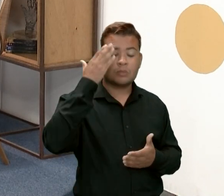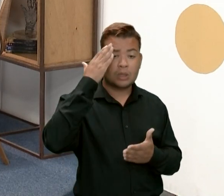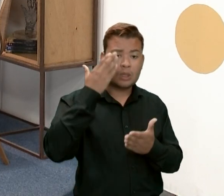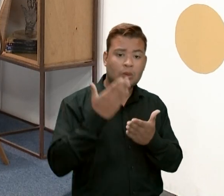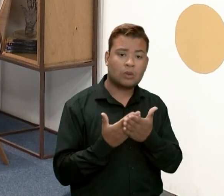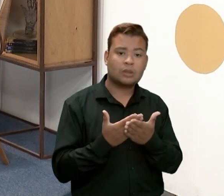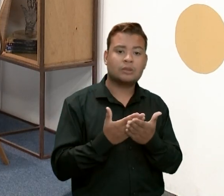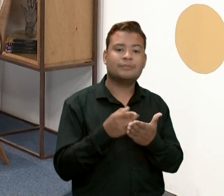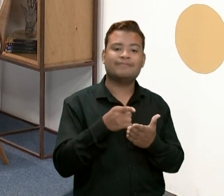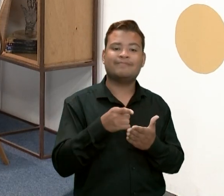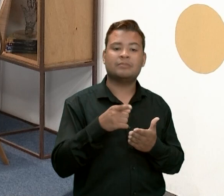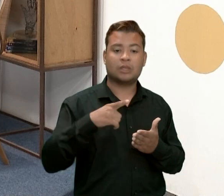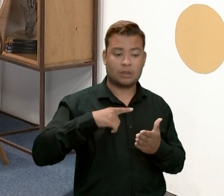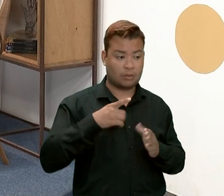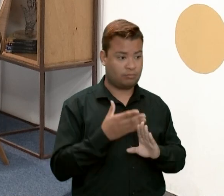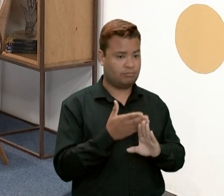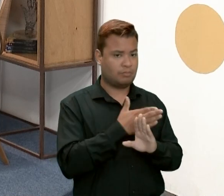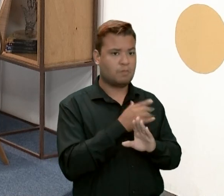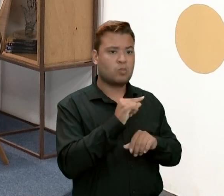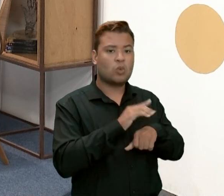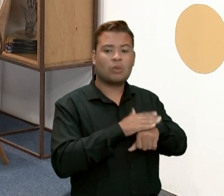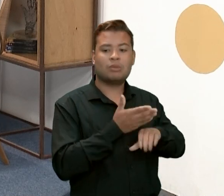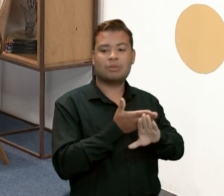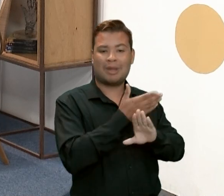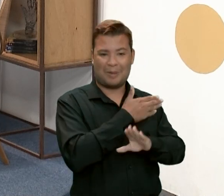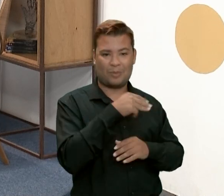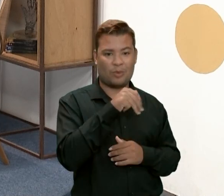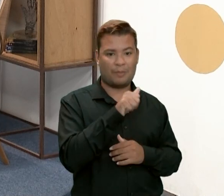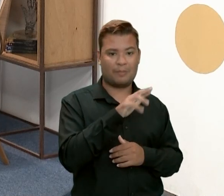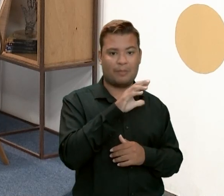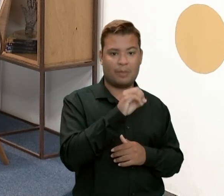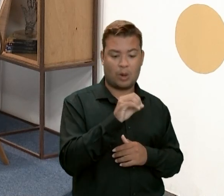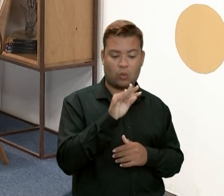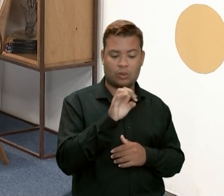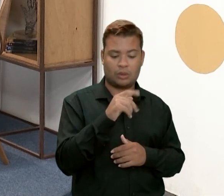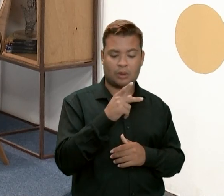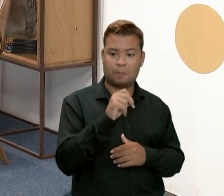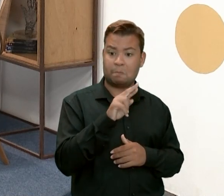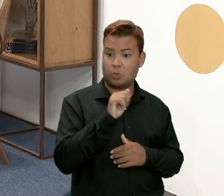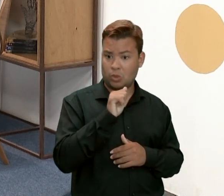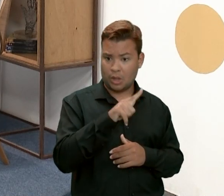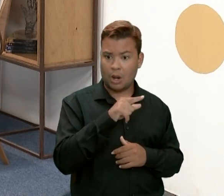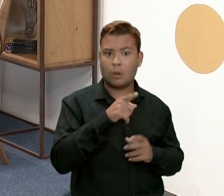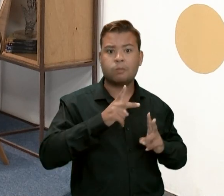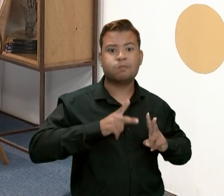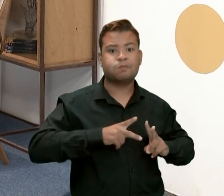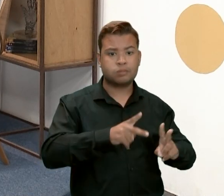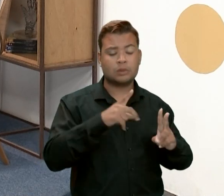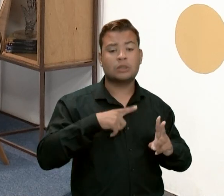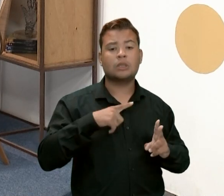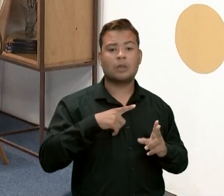temporal foi recente, né, na história, que ainda continua, né? Aprovado